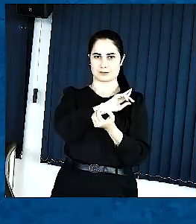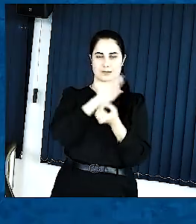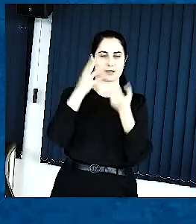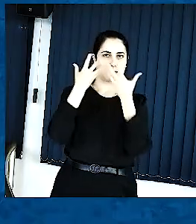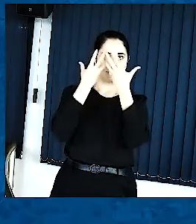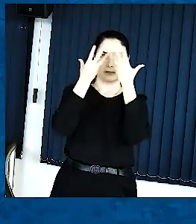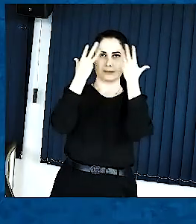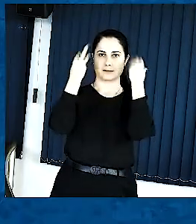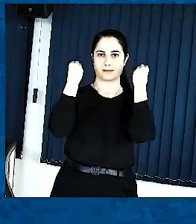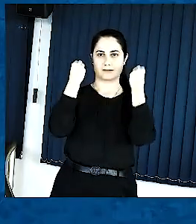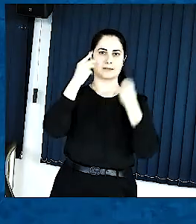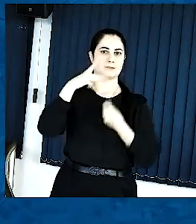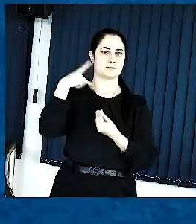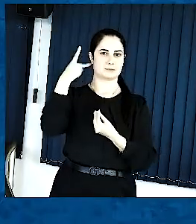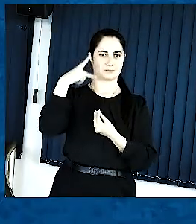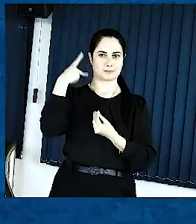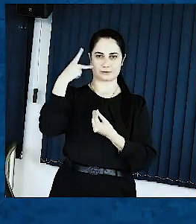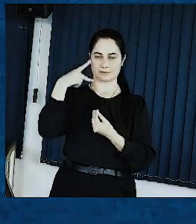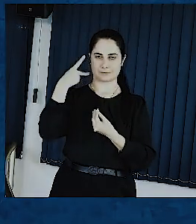a política de lado,